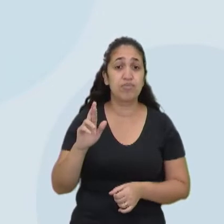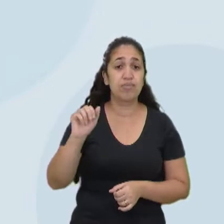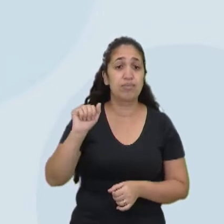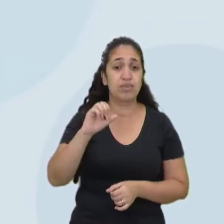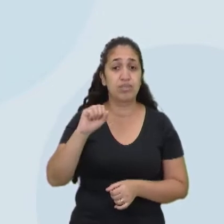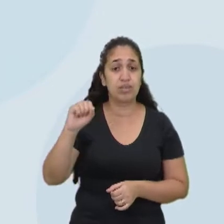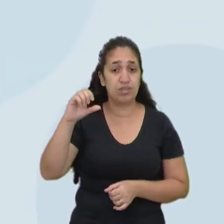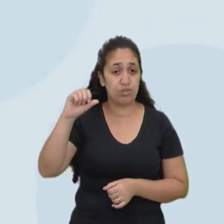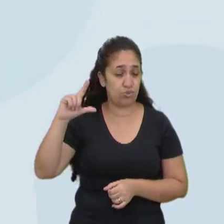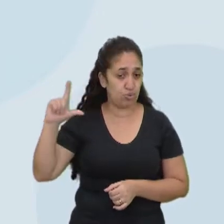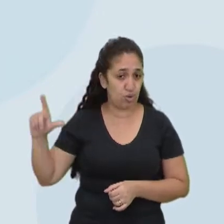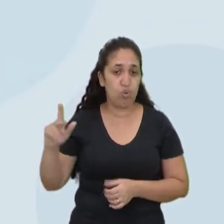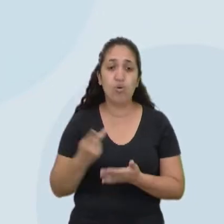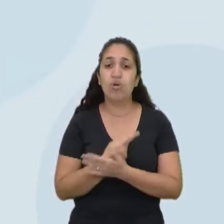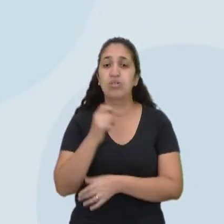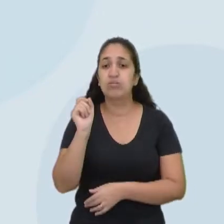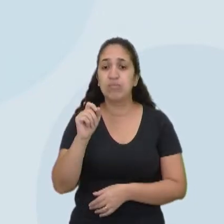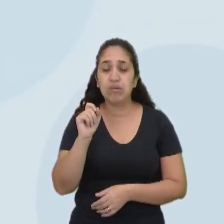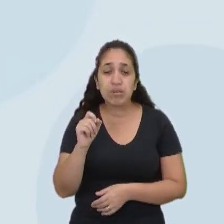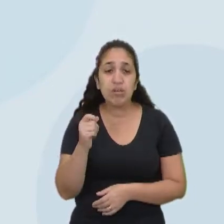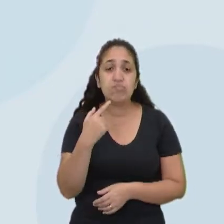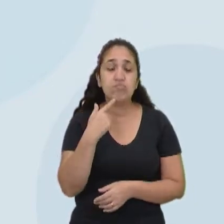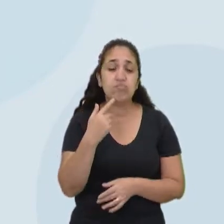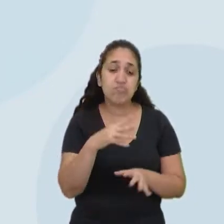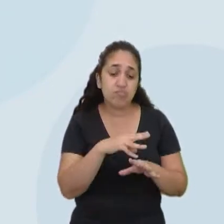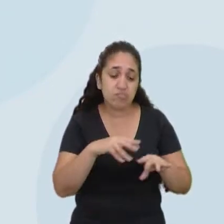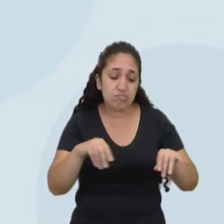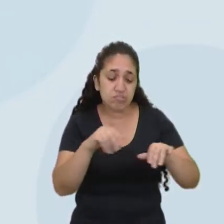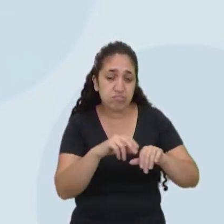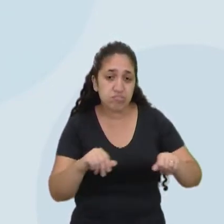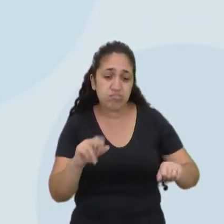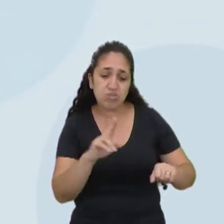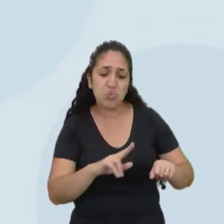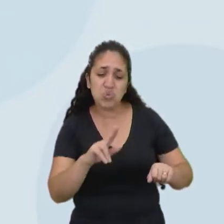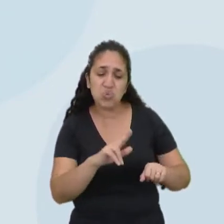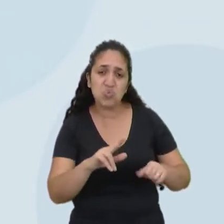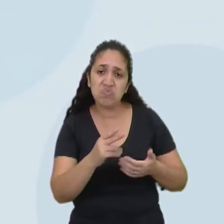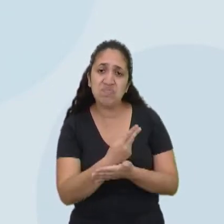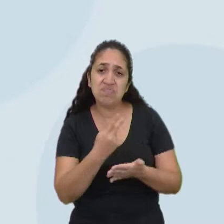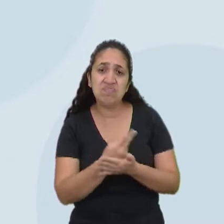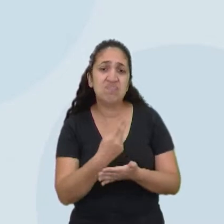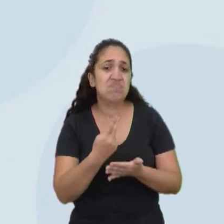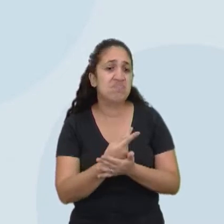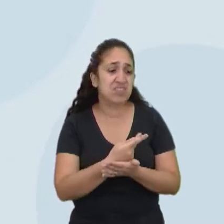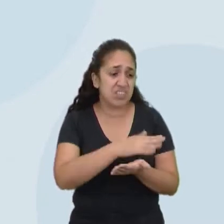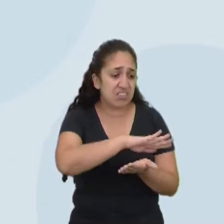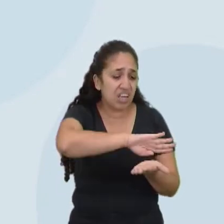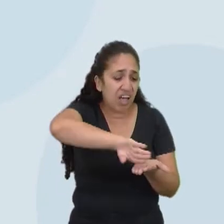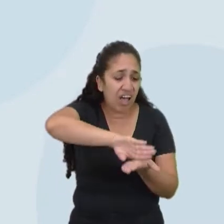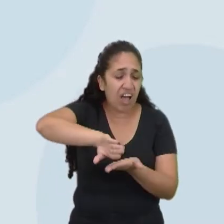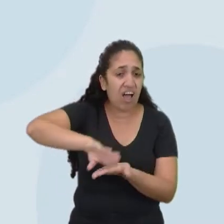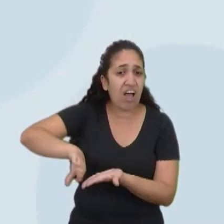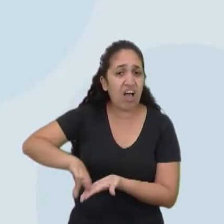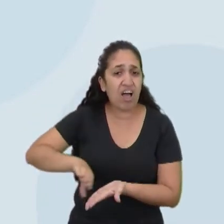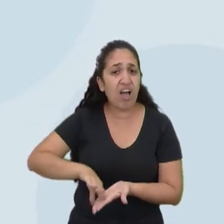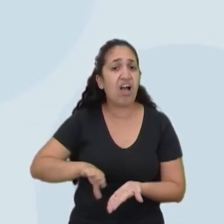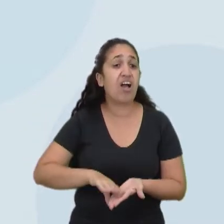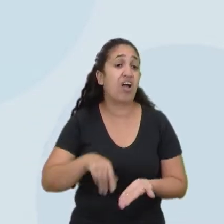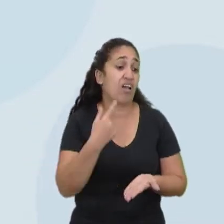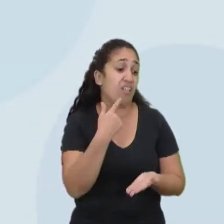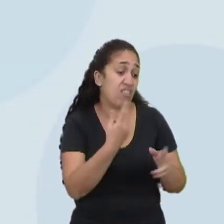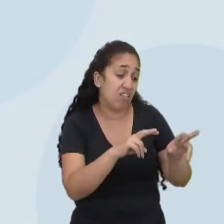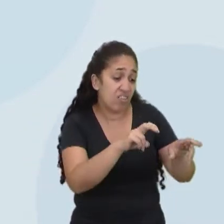aí por efeitos aí do uso impróprio aí do solo, né, retirada da mata vegetal, provavelmente por agricultura